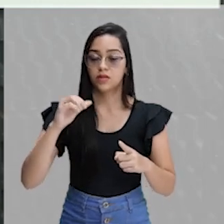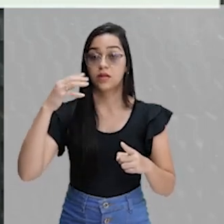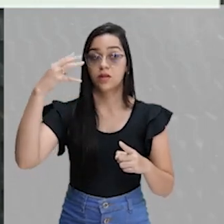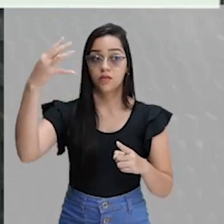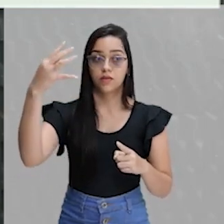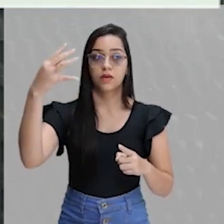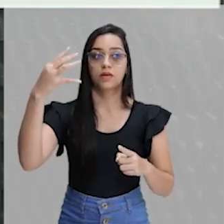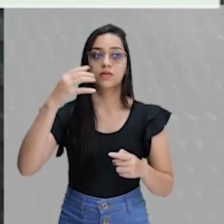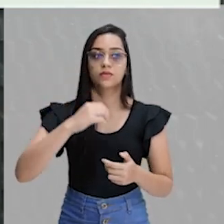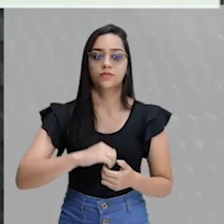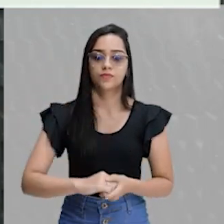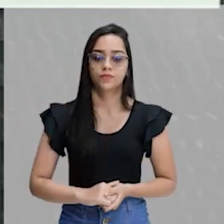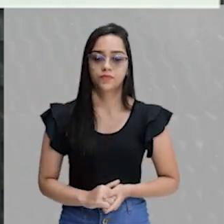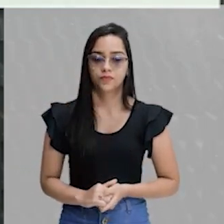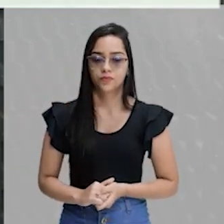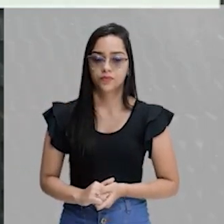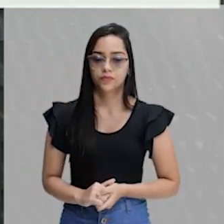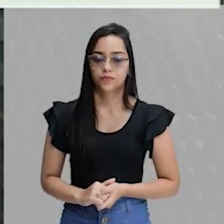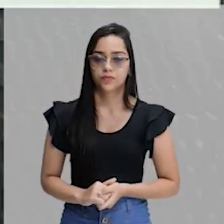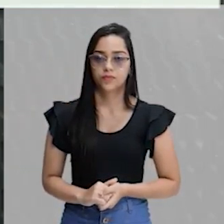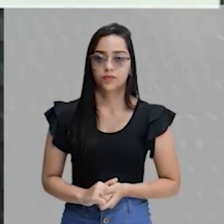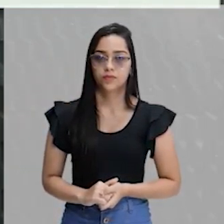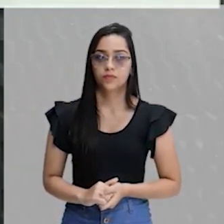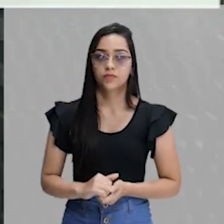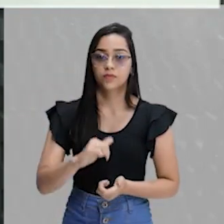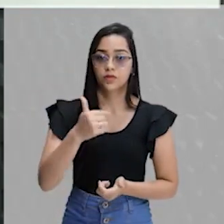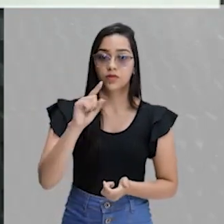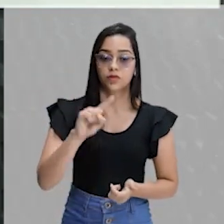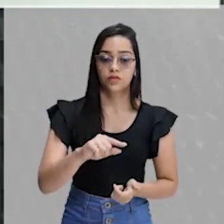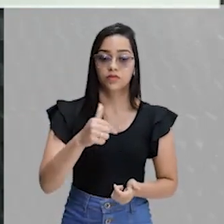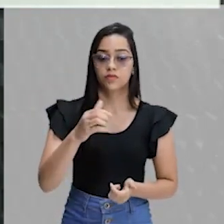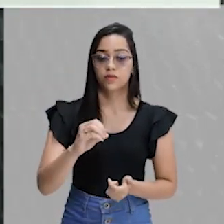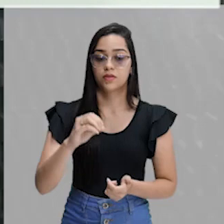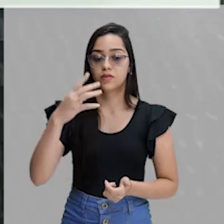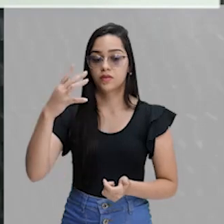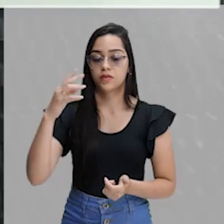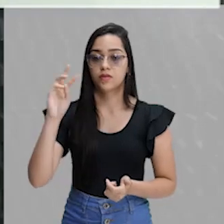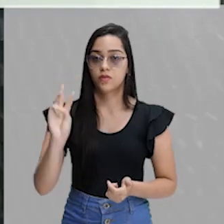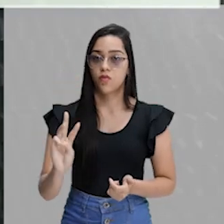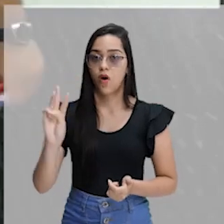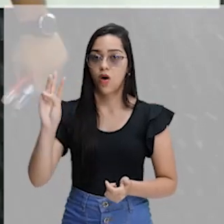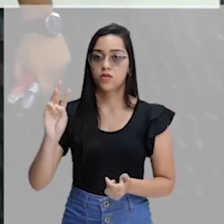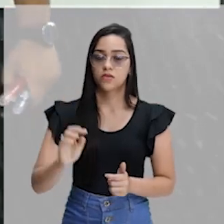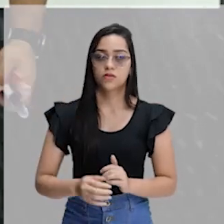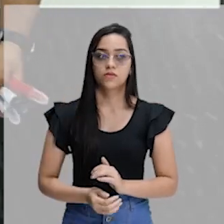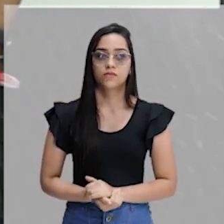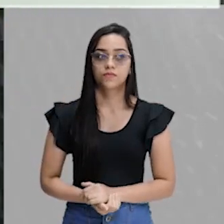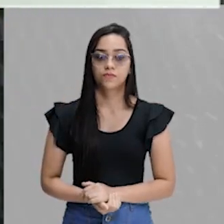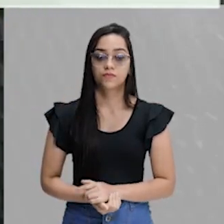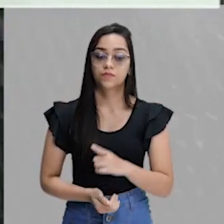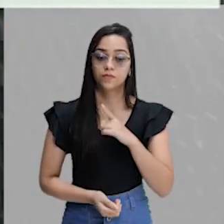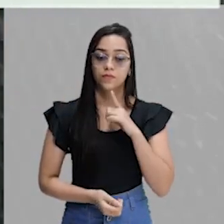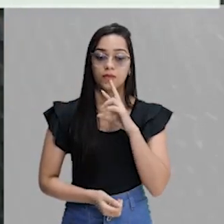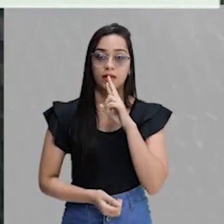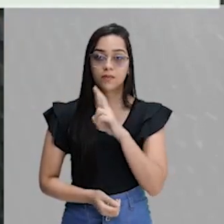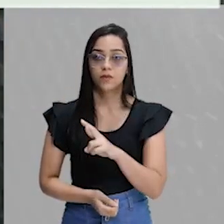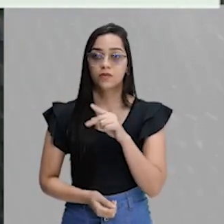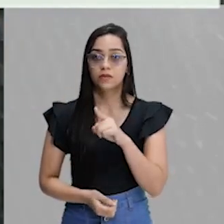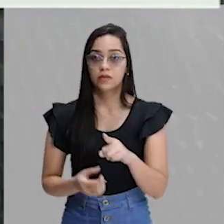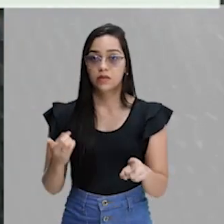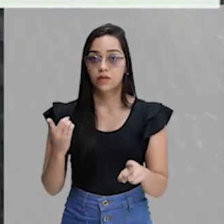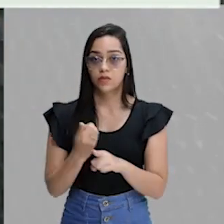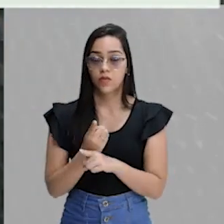quarta, né? 2 elevado à quarta, quer dizer, 2 vezes 10 elevado à quarta, watts. Essa resposta